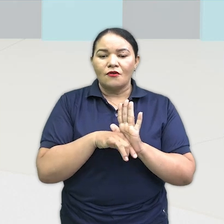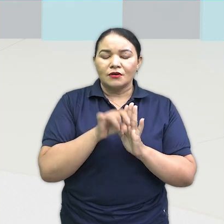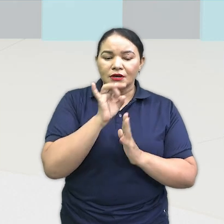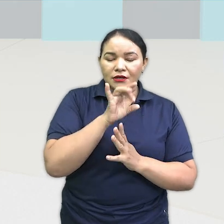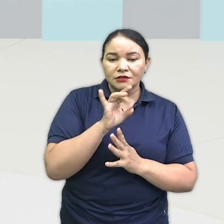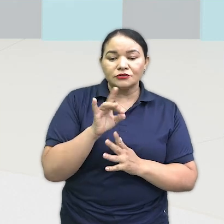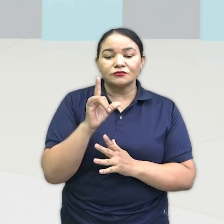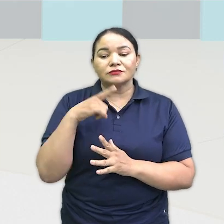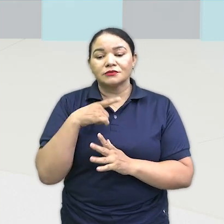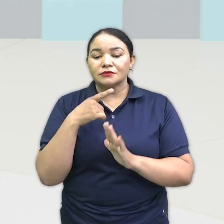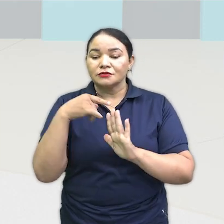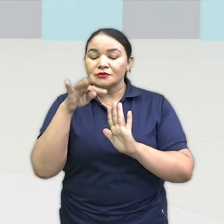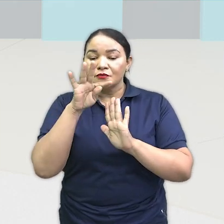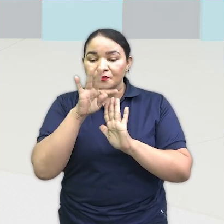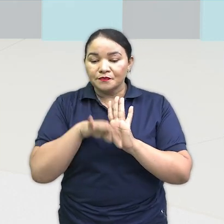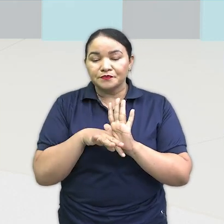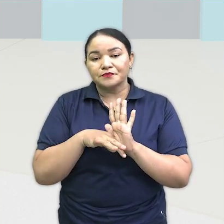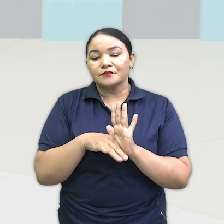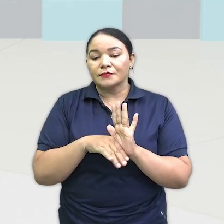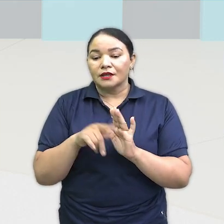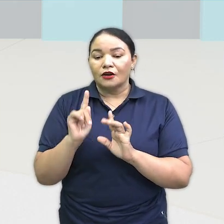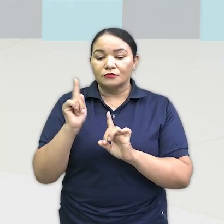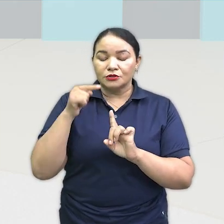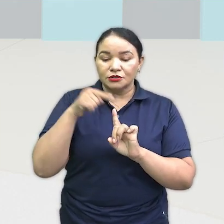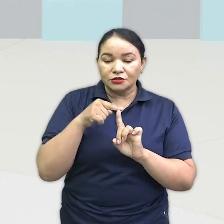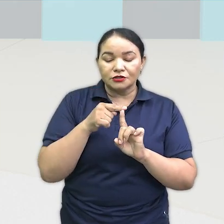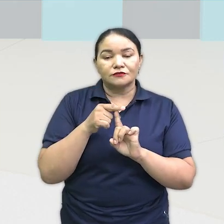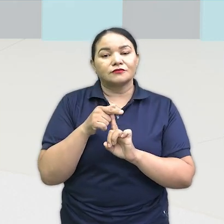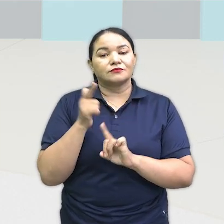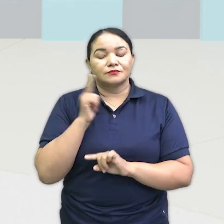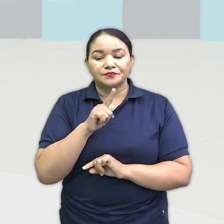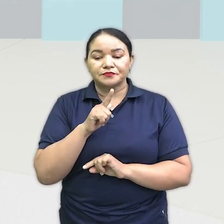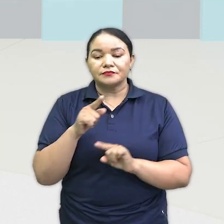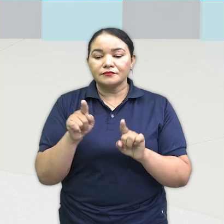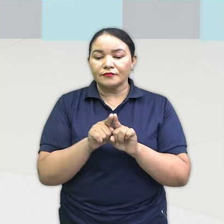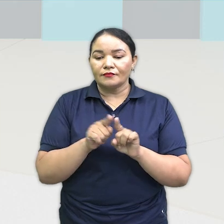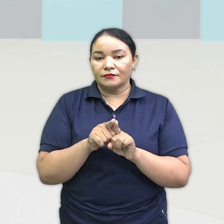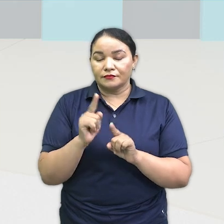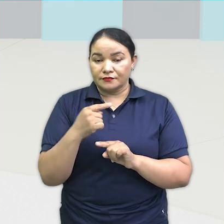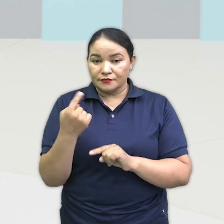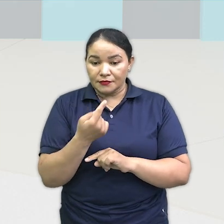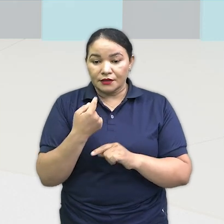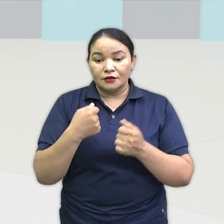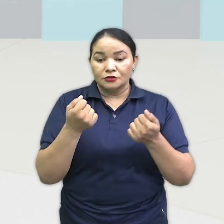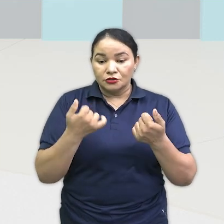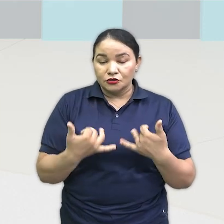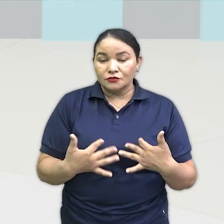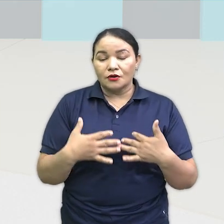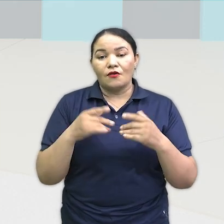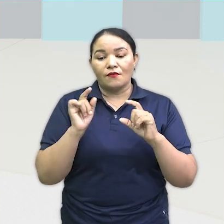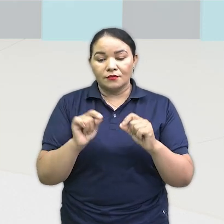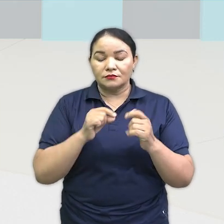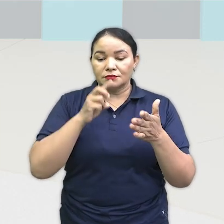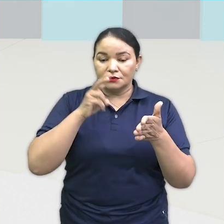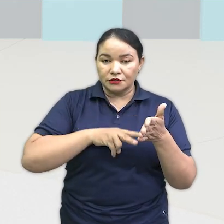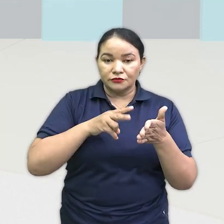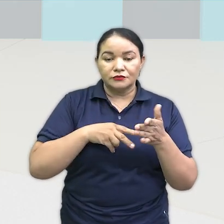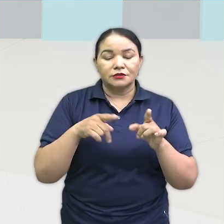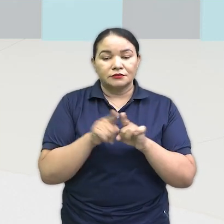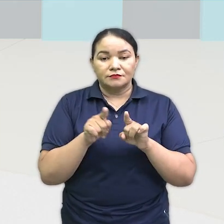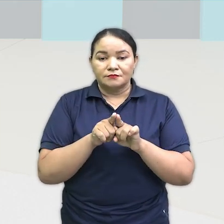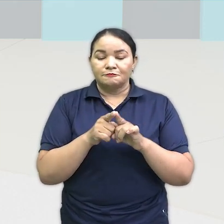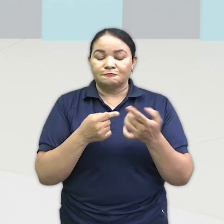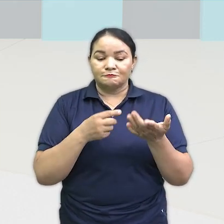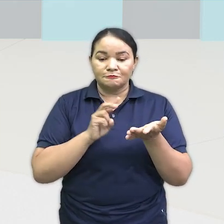tem um objetivo para ser alcançado e quando nós vamos realizar a leitura e a interpretação desse